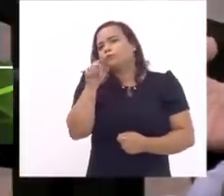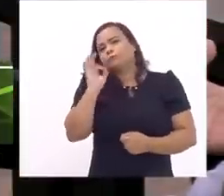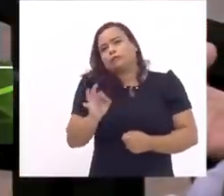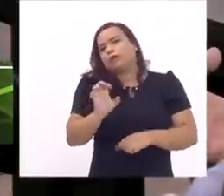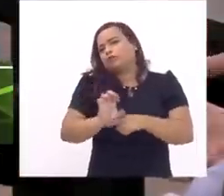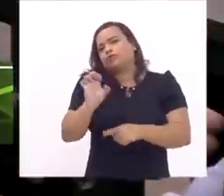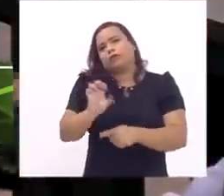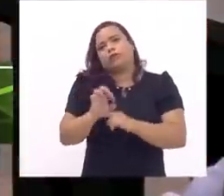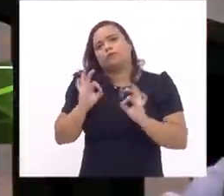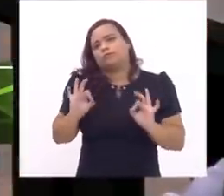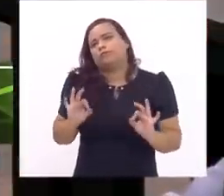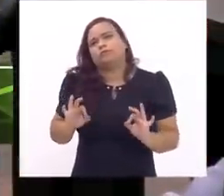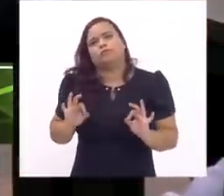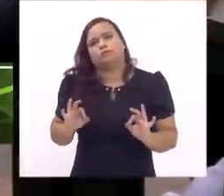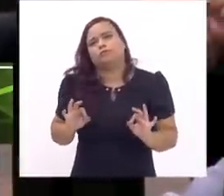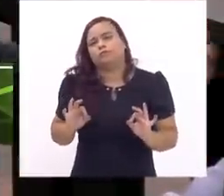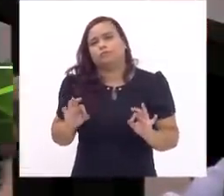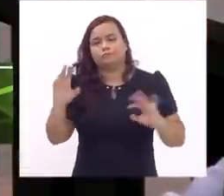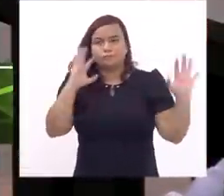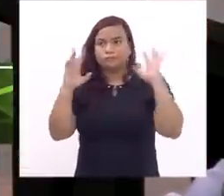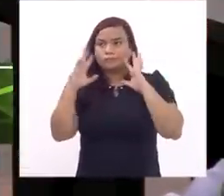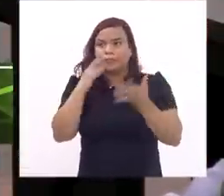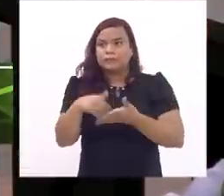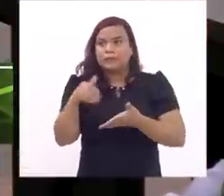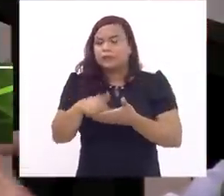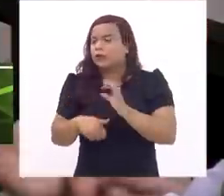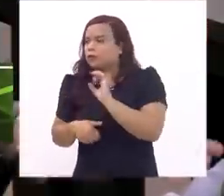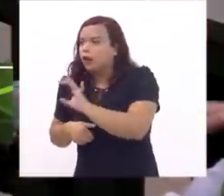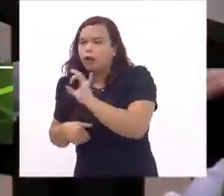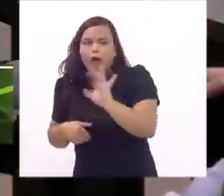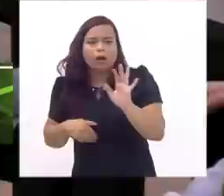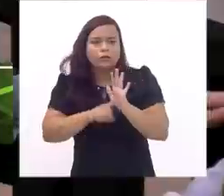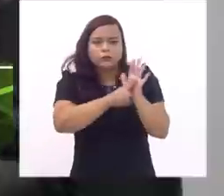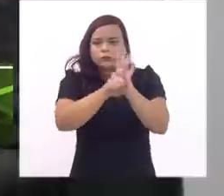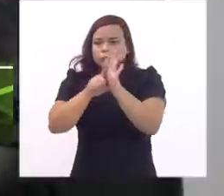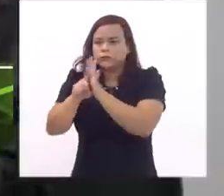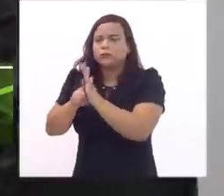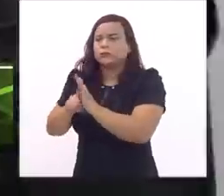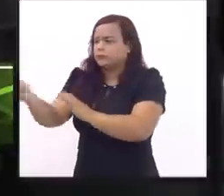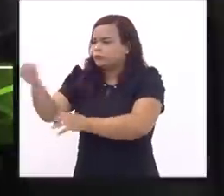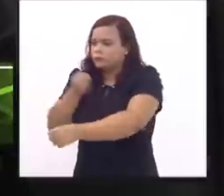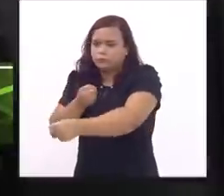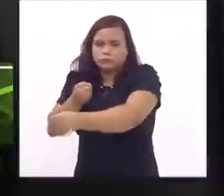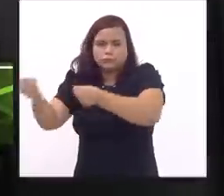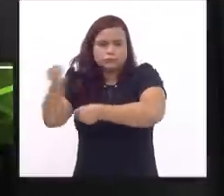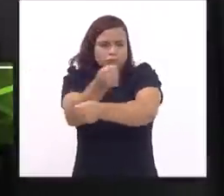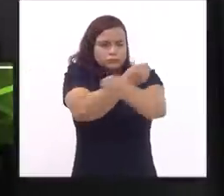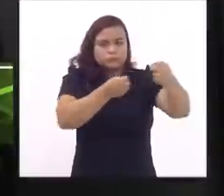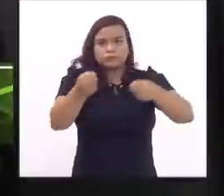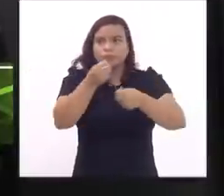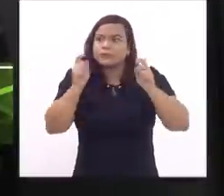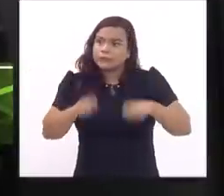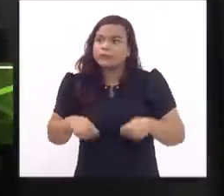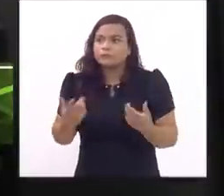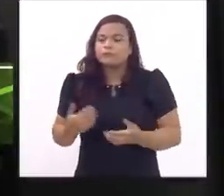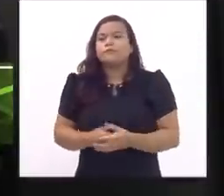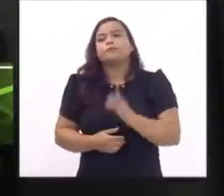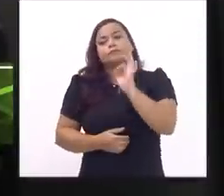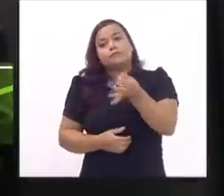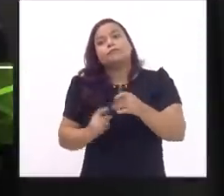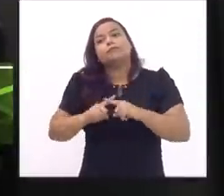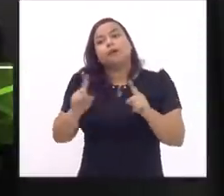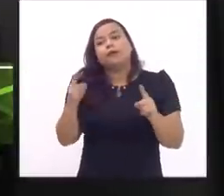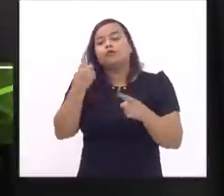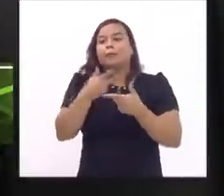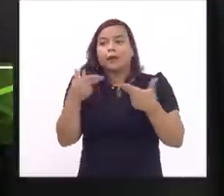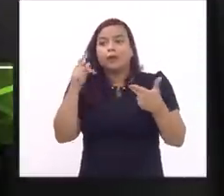Estado. Pondera secretaria por secretaria, a gente vai realocando esses funcionários. Sim, mas uma coisa é nós estabelecermos aqui um projeto de